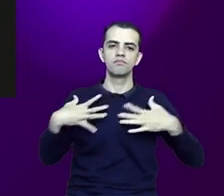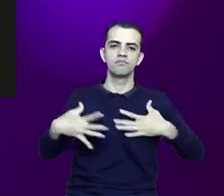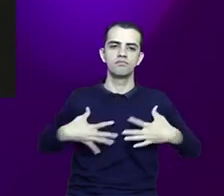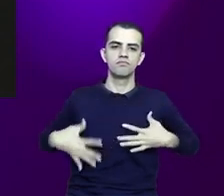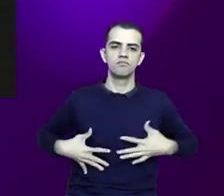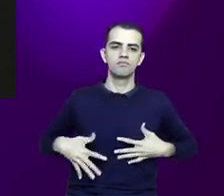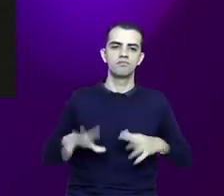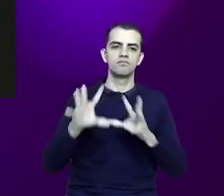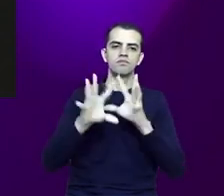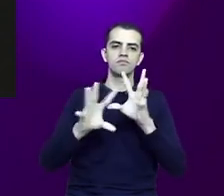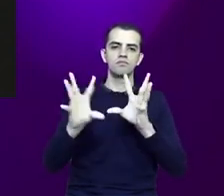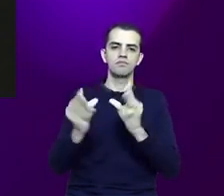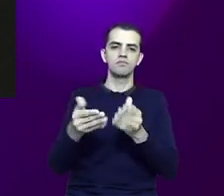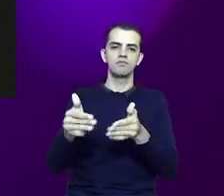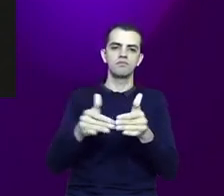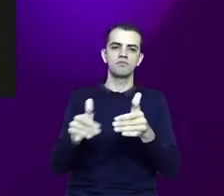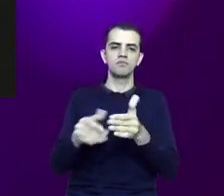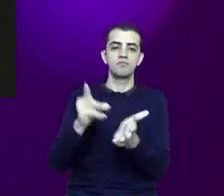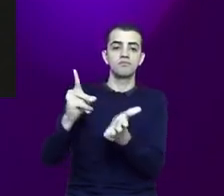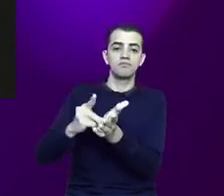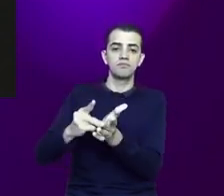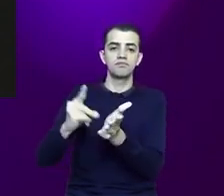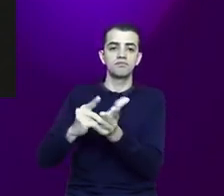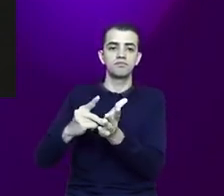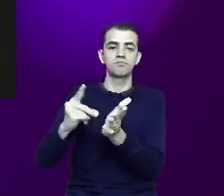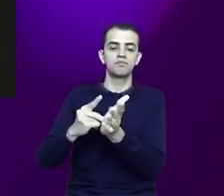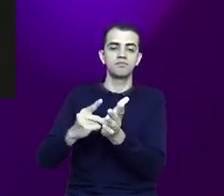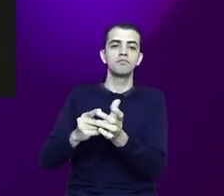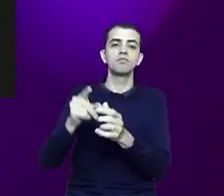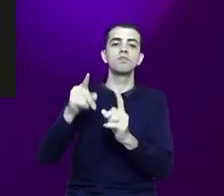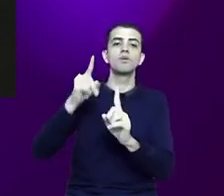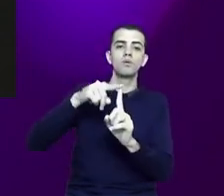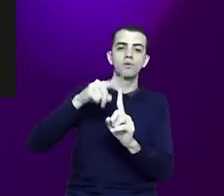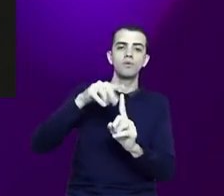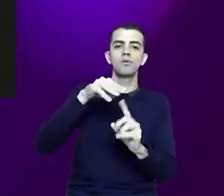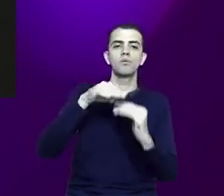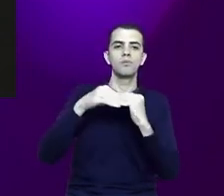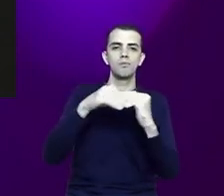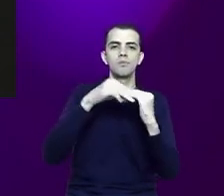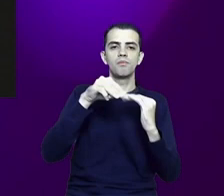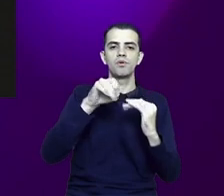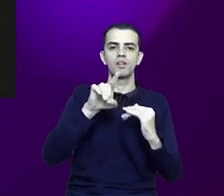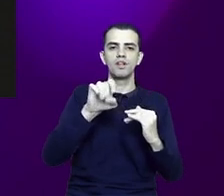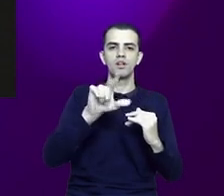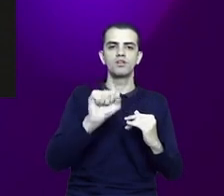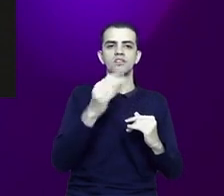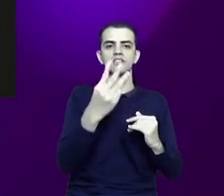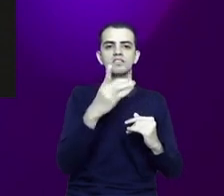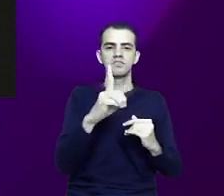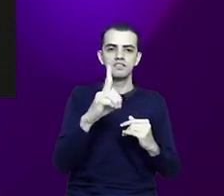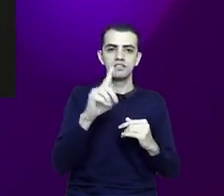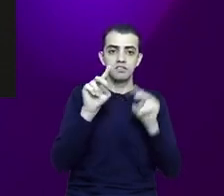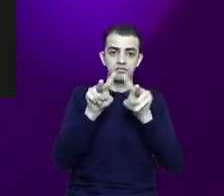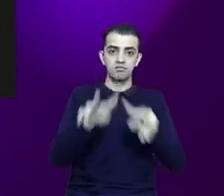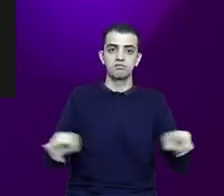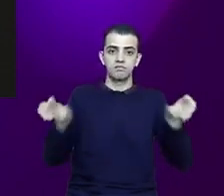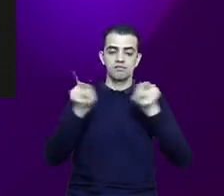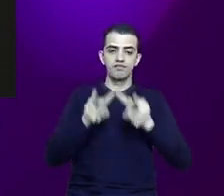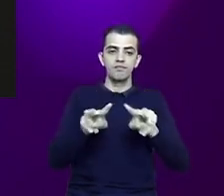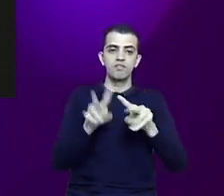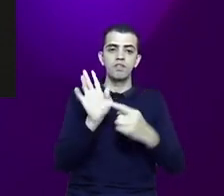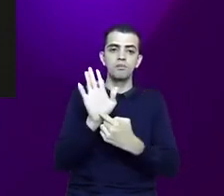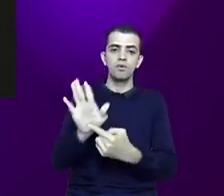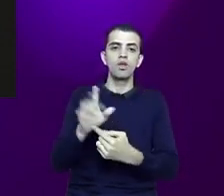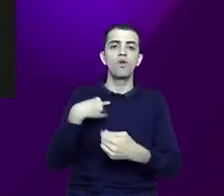utilizando um modelo real, um paciente real, e modelos anatômicos 3D que estão no campo de visão. Então, a gente consegue demonstrar para o aluno o que a gente